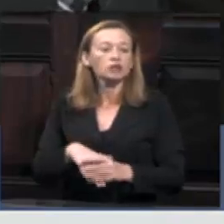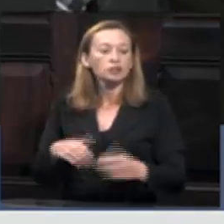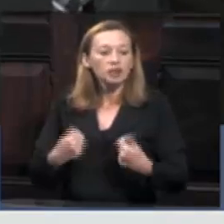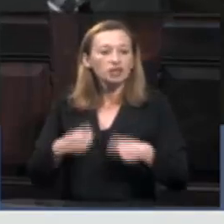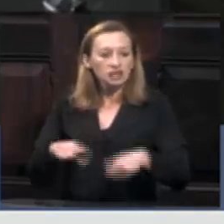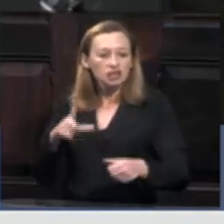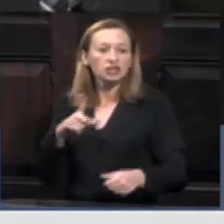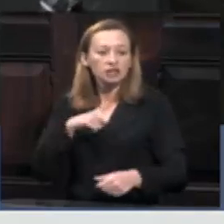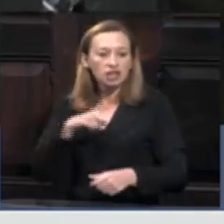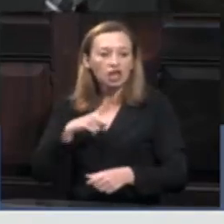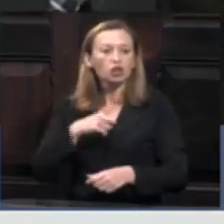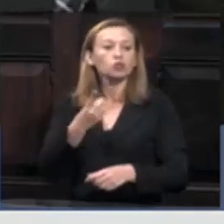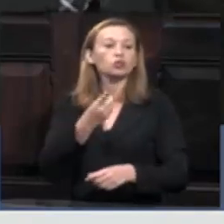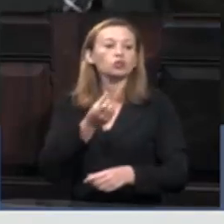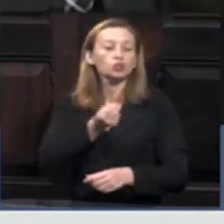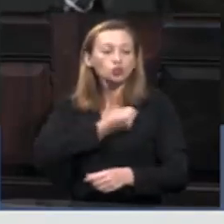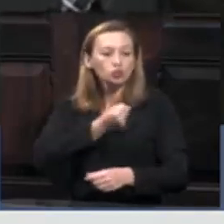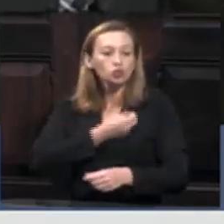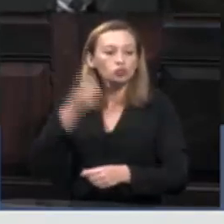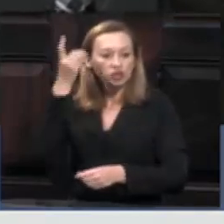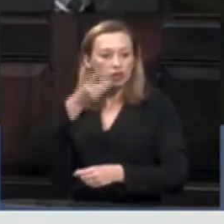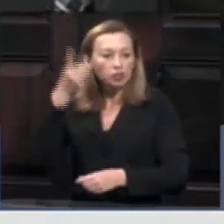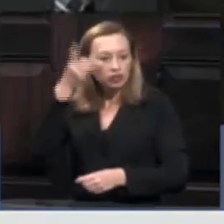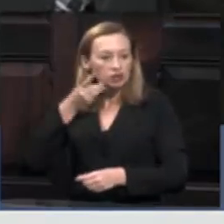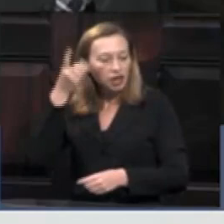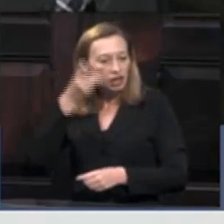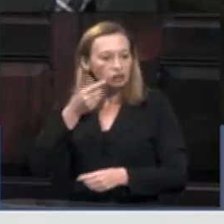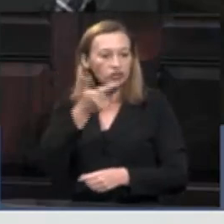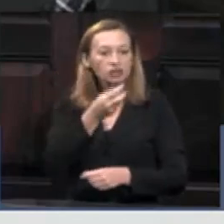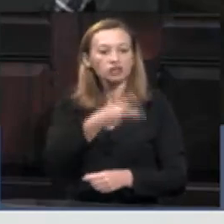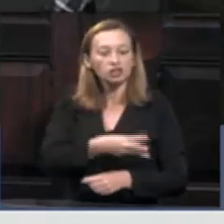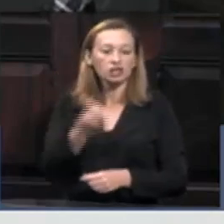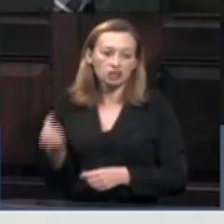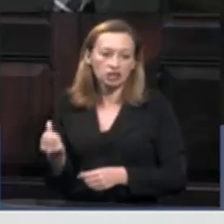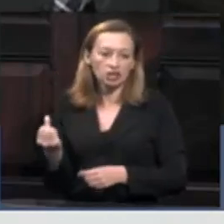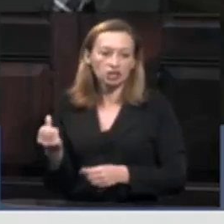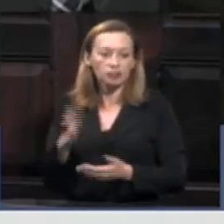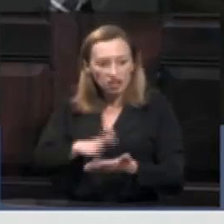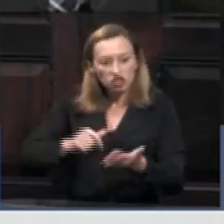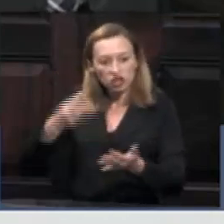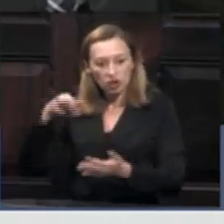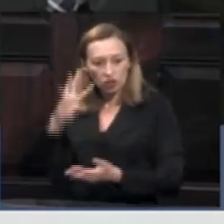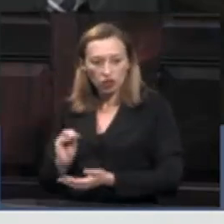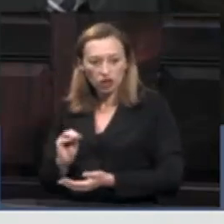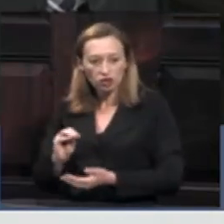36 votos sim para derrubar o veto. Derrubar o veto é